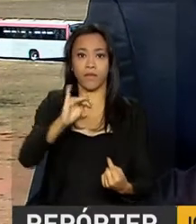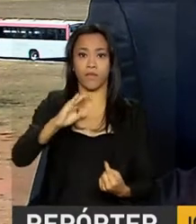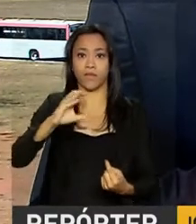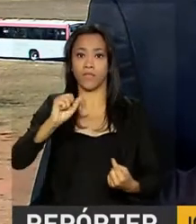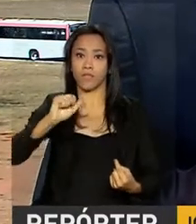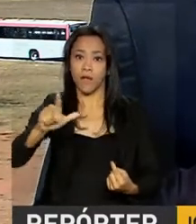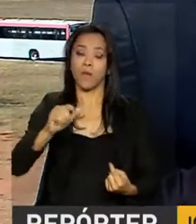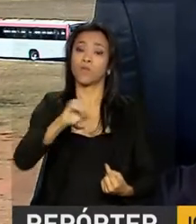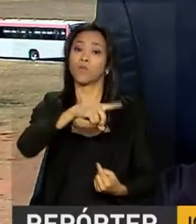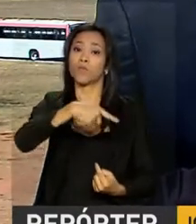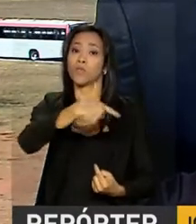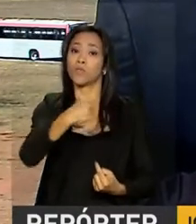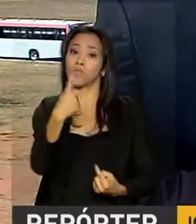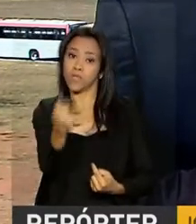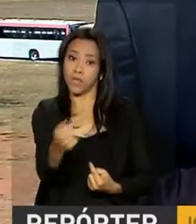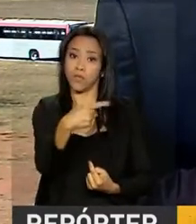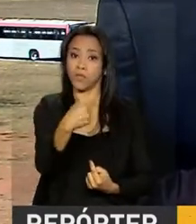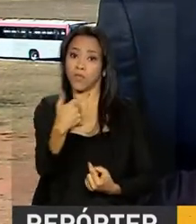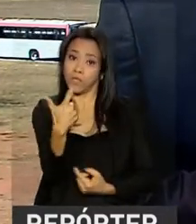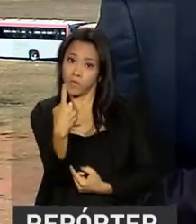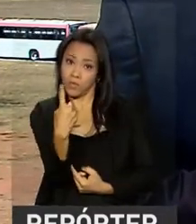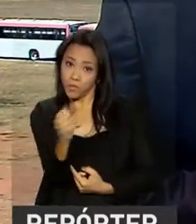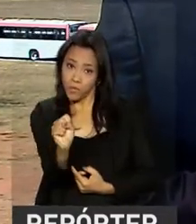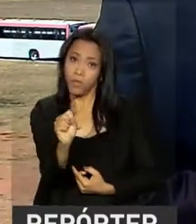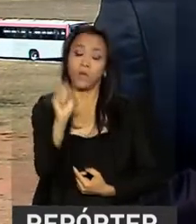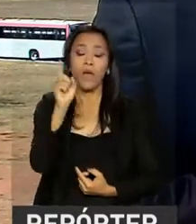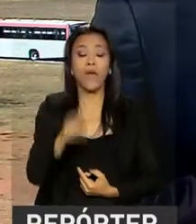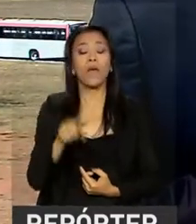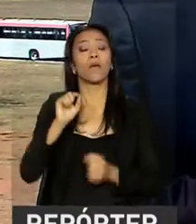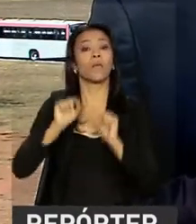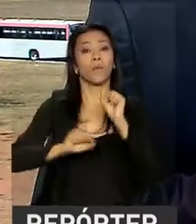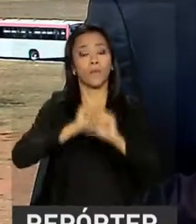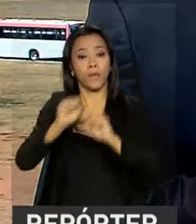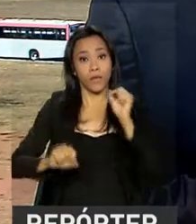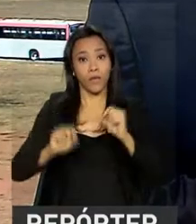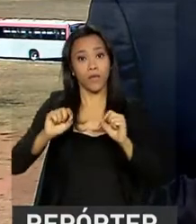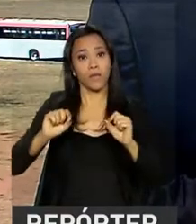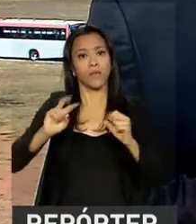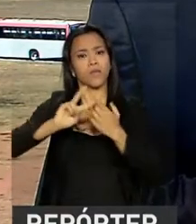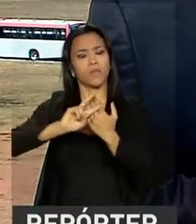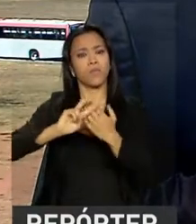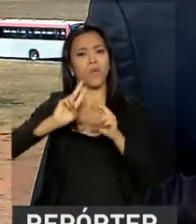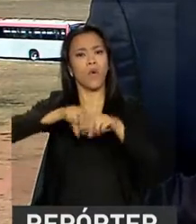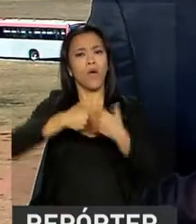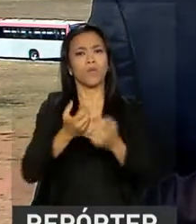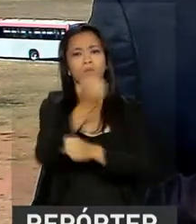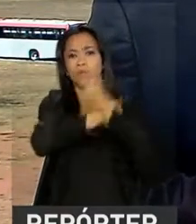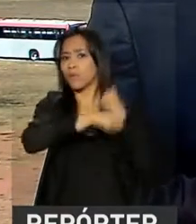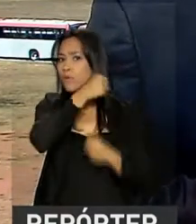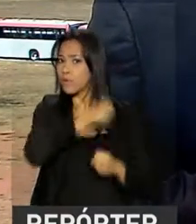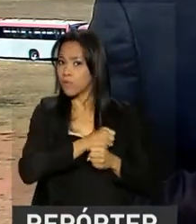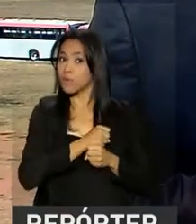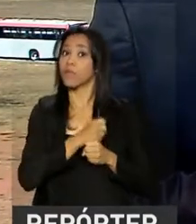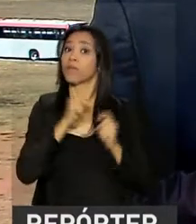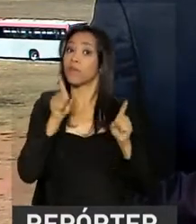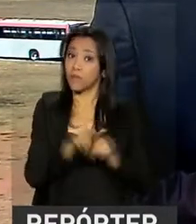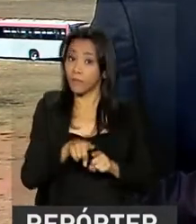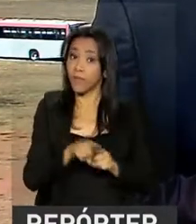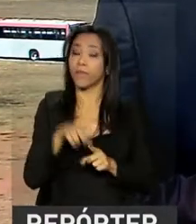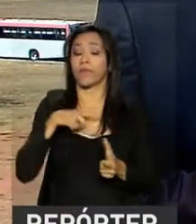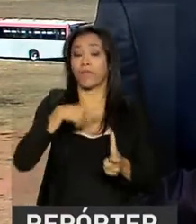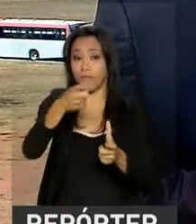2018 são equivalentes ao resultado efetivado um ano passado que também foi de um déficit